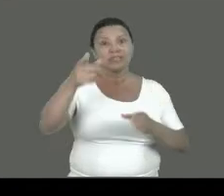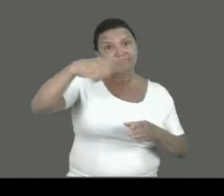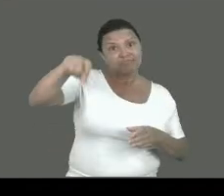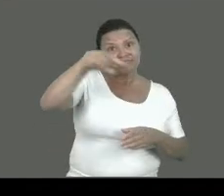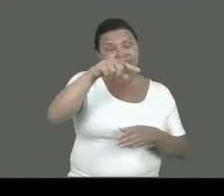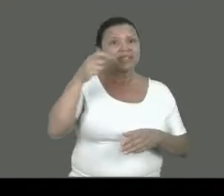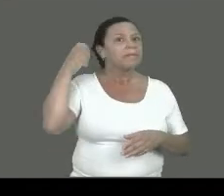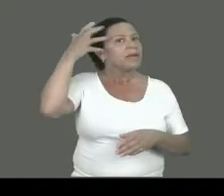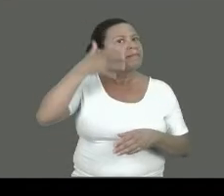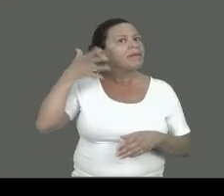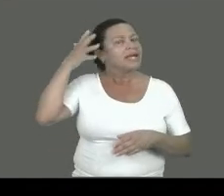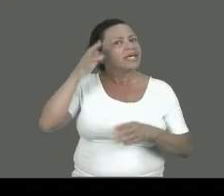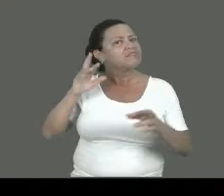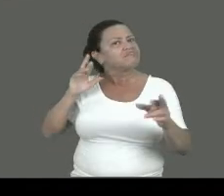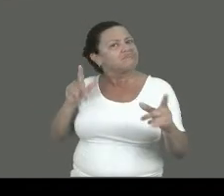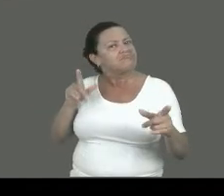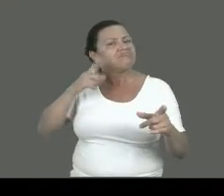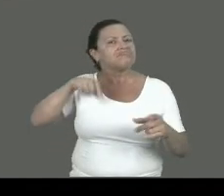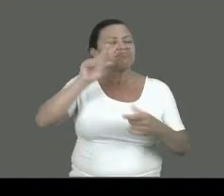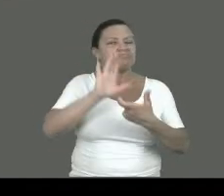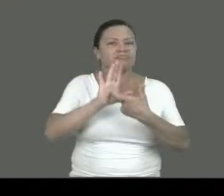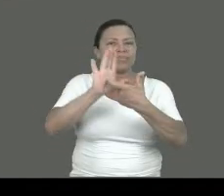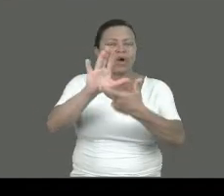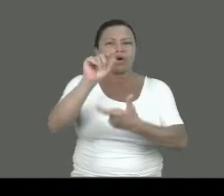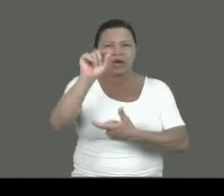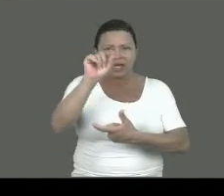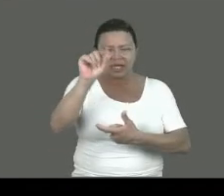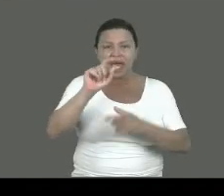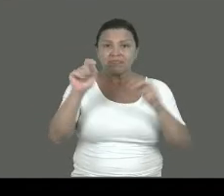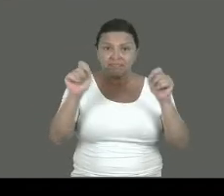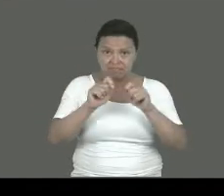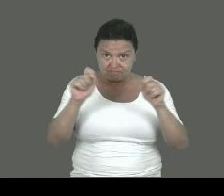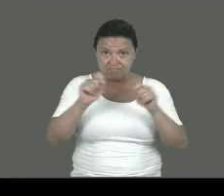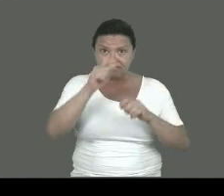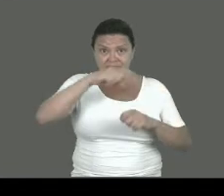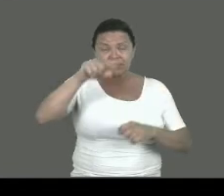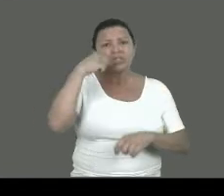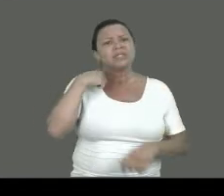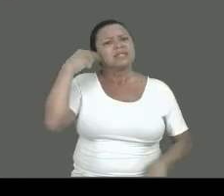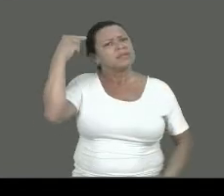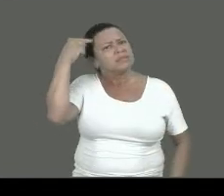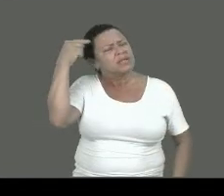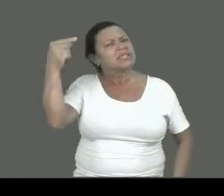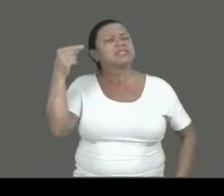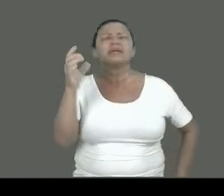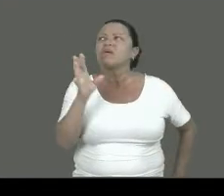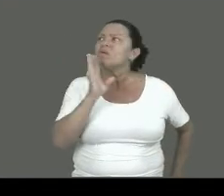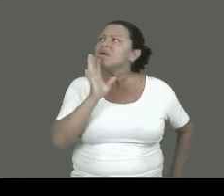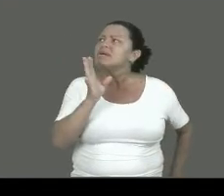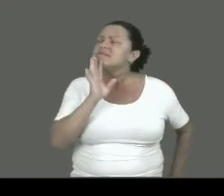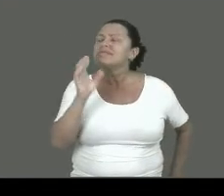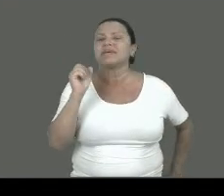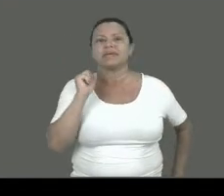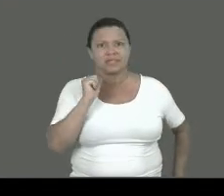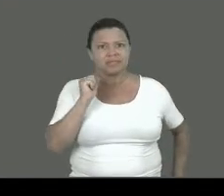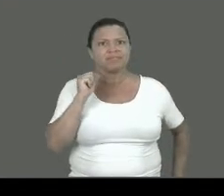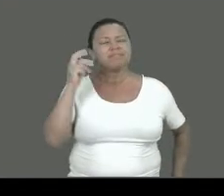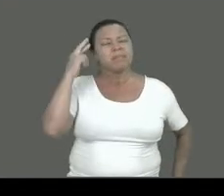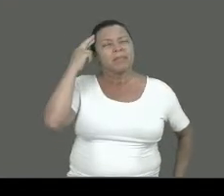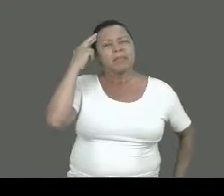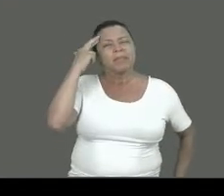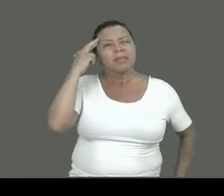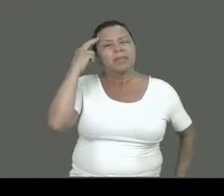palestra. Queria mostrar para vocês que é possível a gente pensar, conhecer,